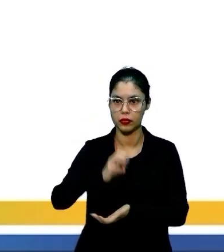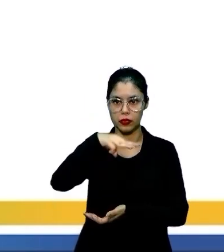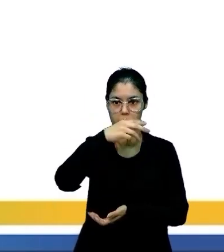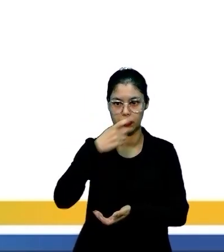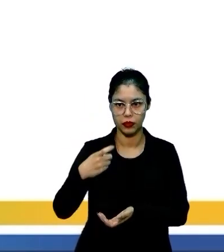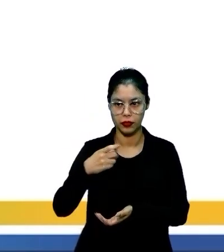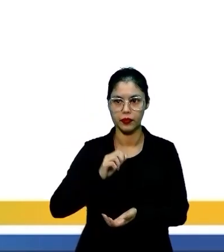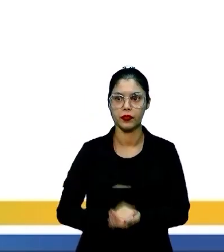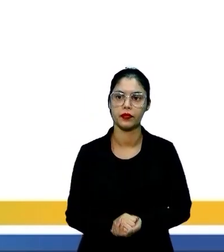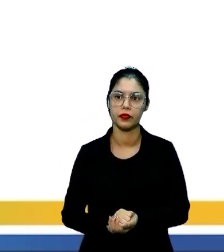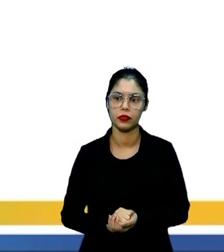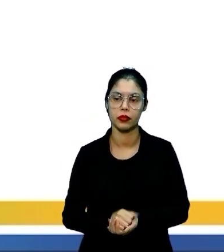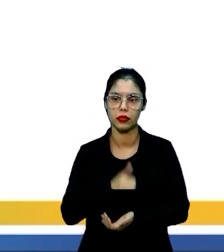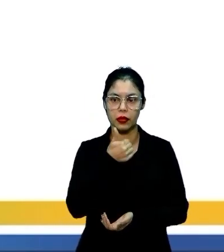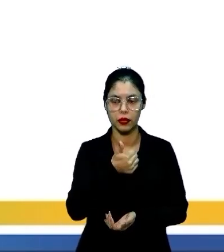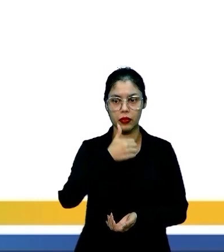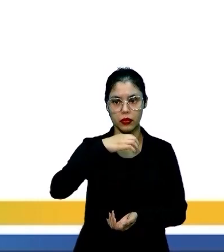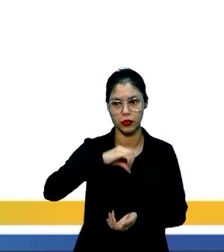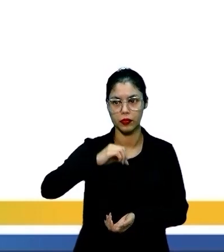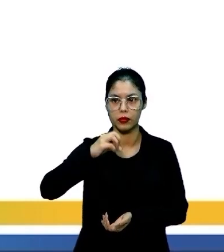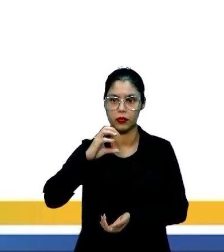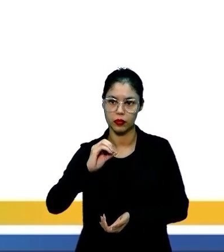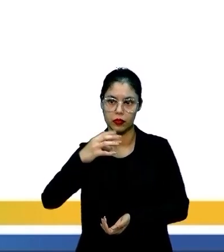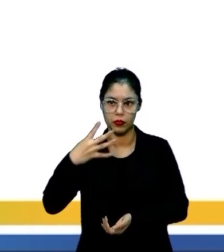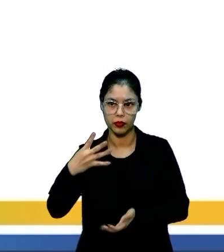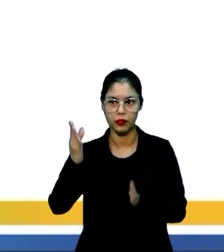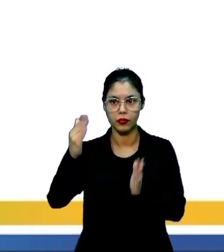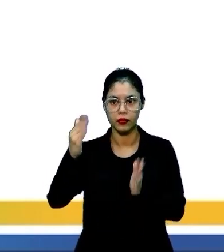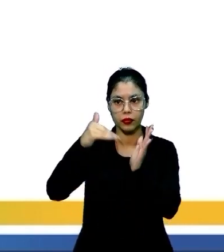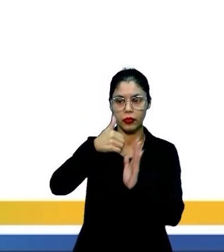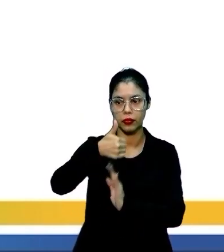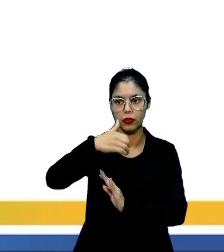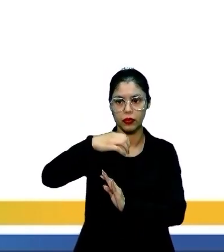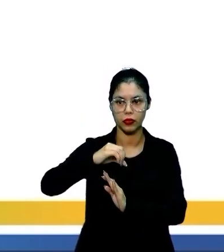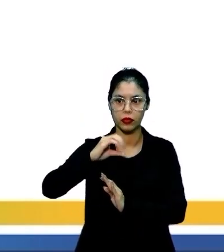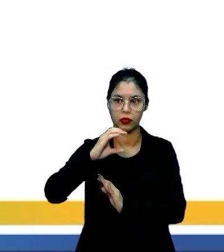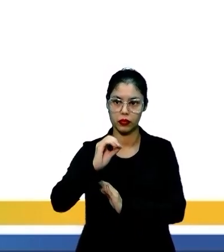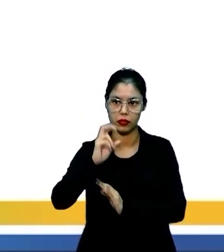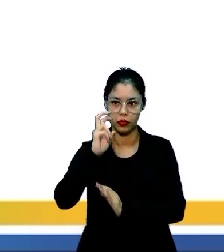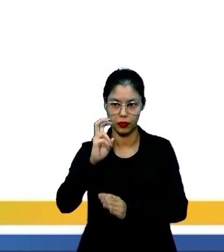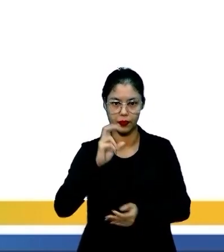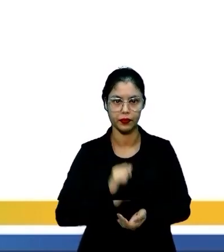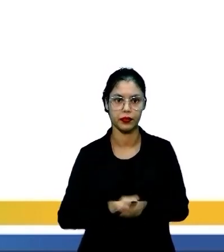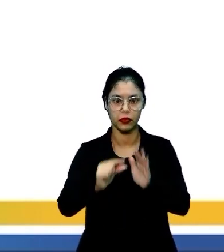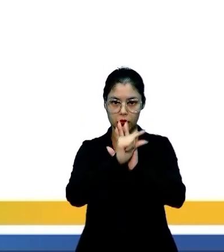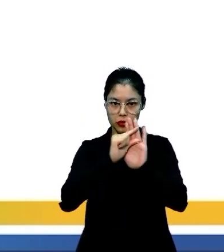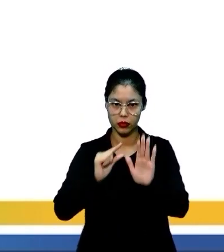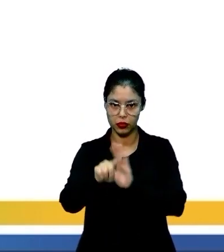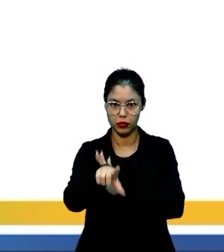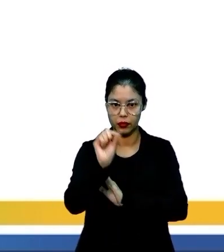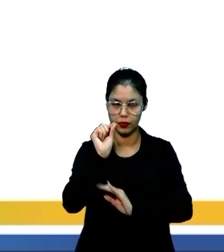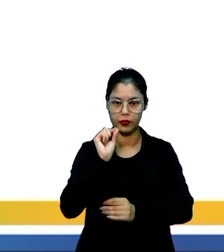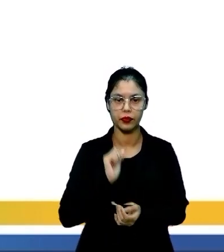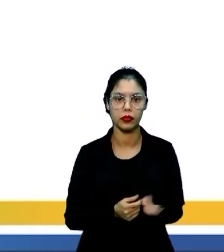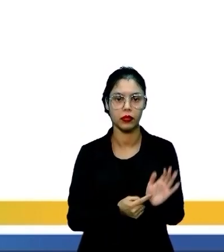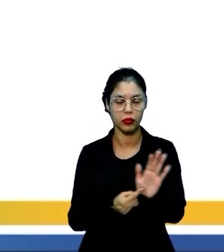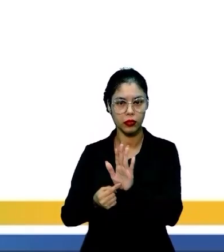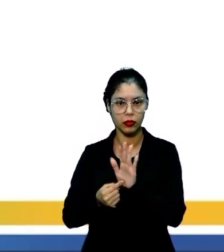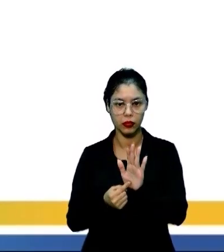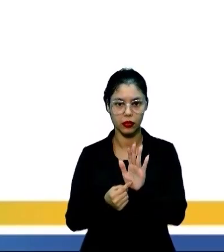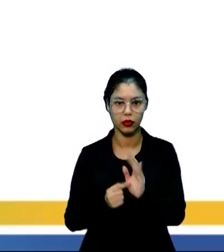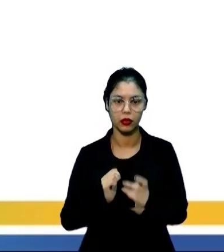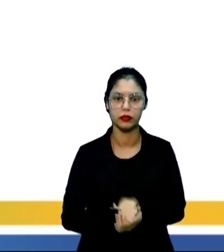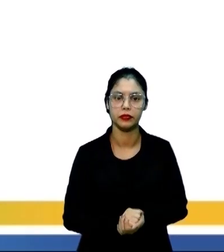alemão Max Weber entre 1904 e 1905. O trecho